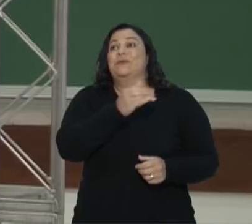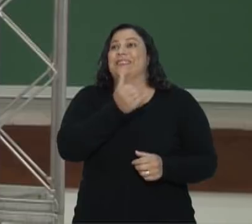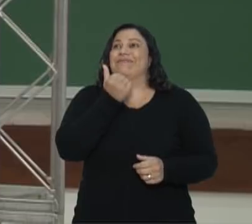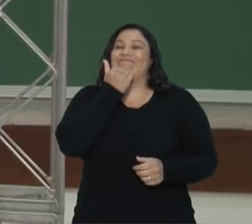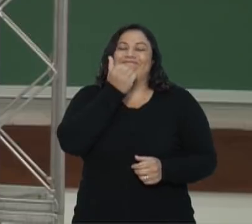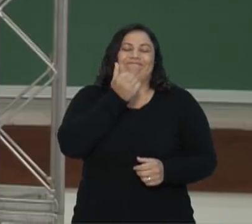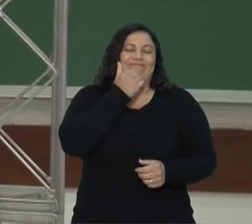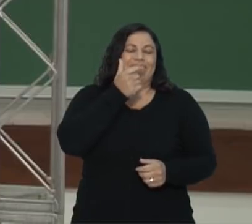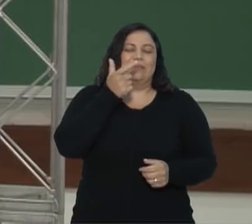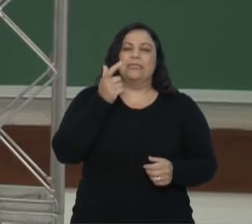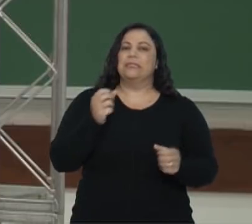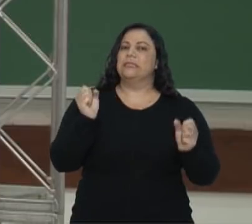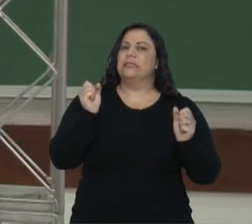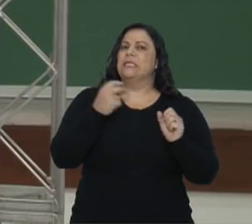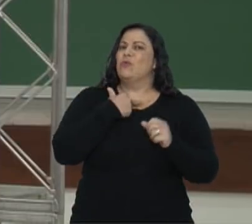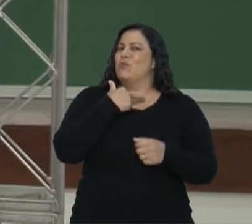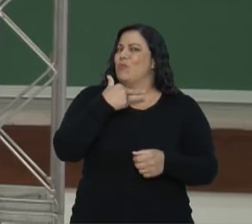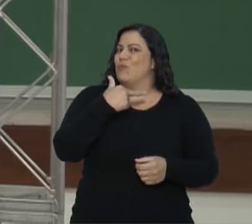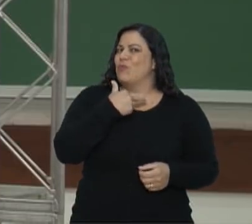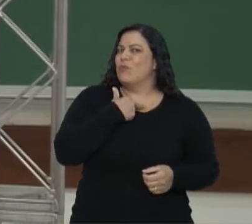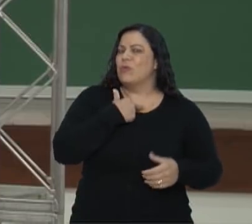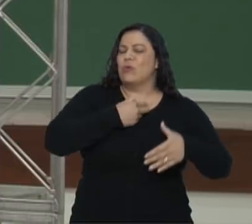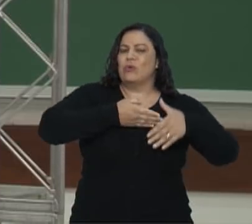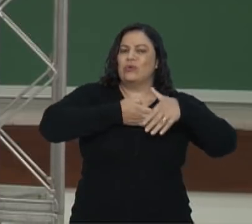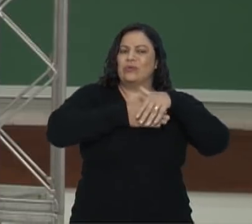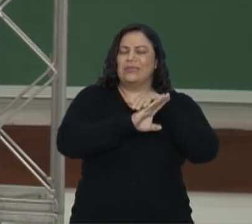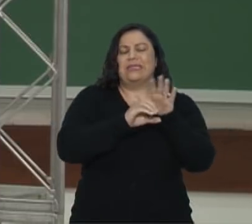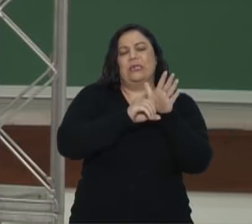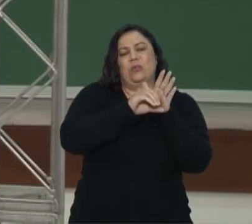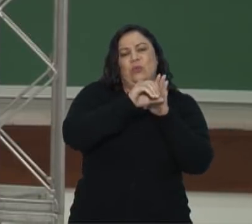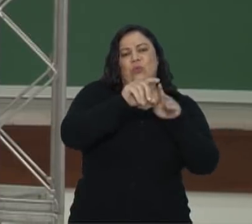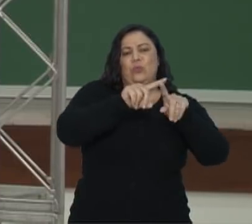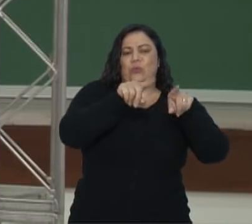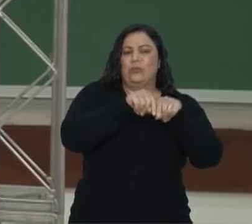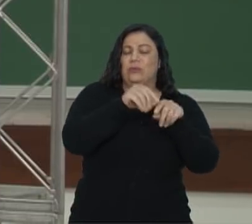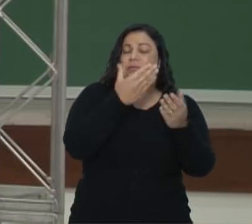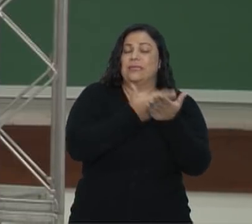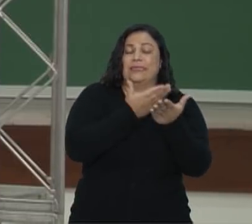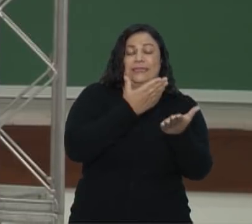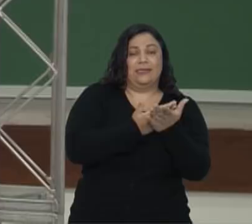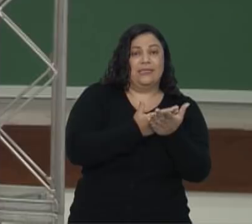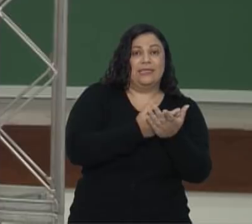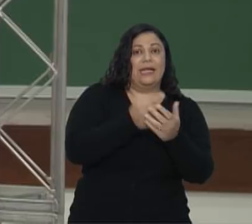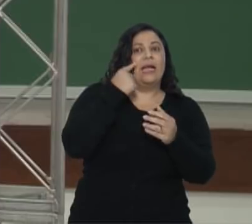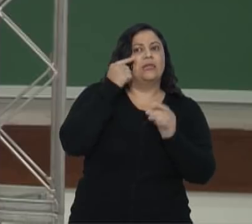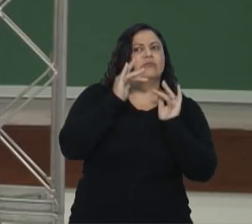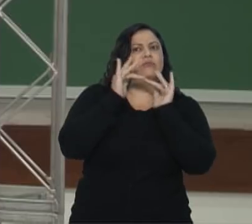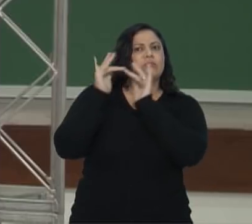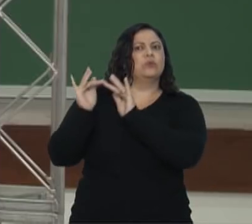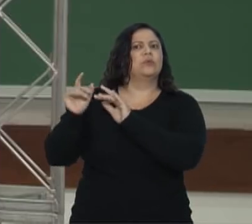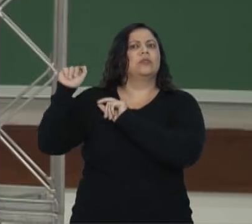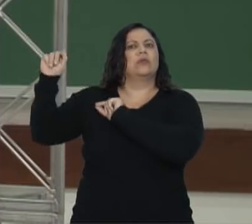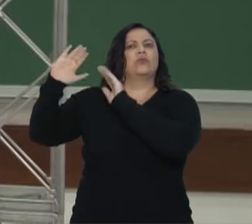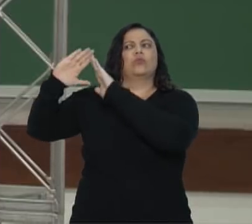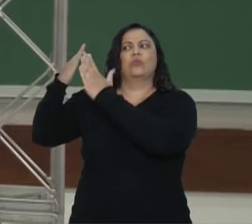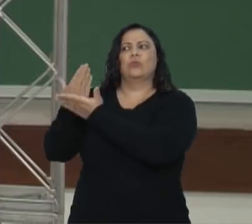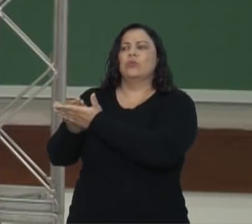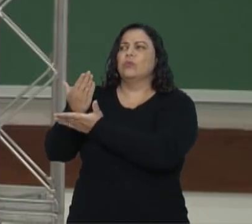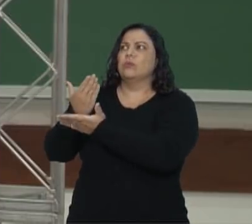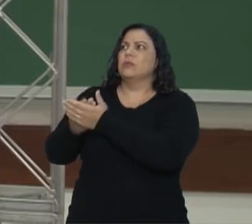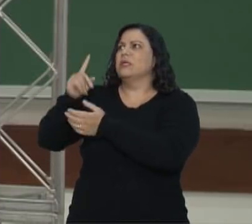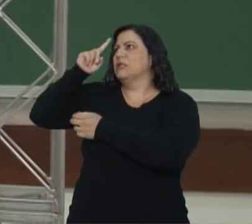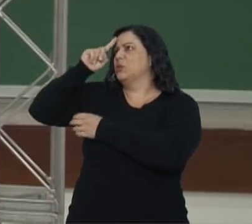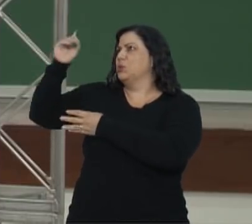pode acessar o Google Classroom, não esqueça de entrar em contato com a sua escola e veja qual é o dia que